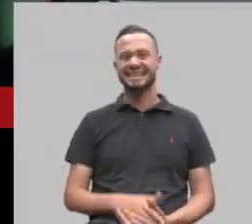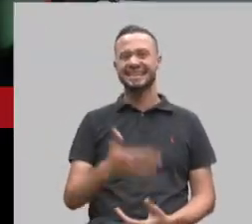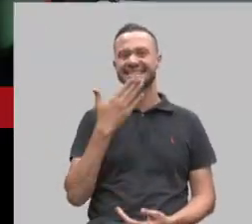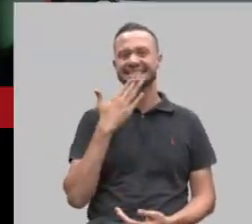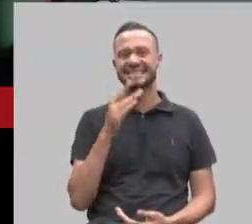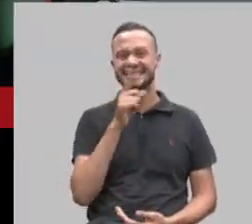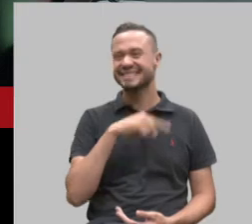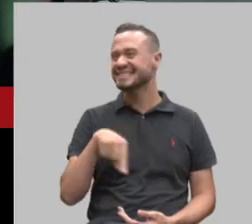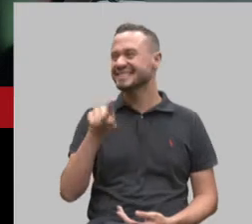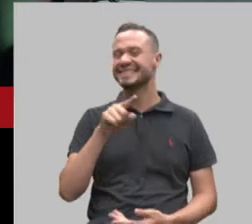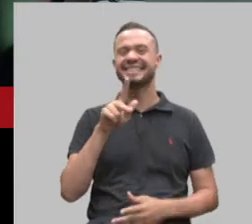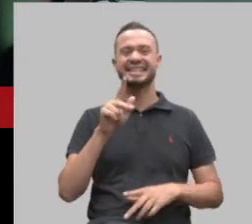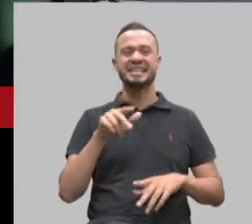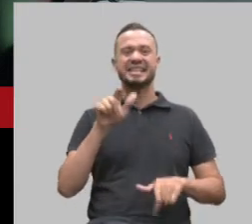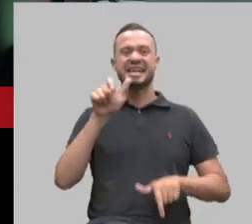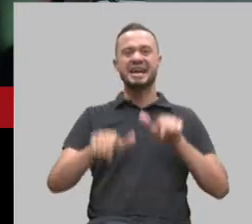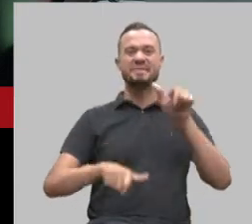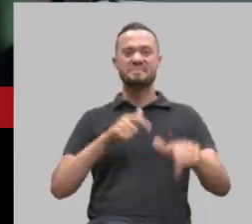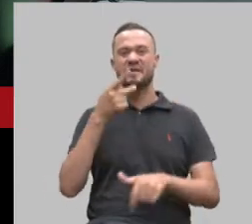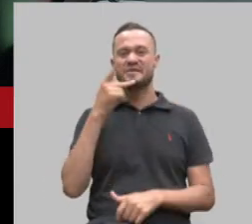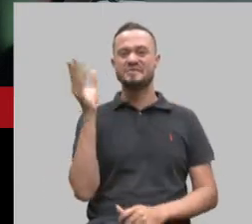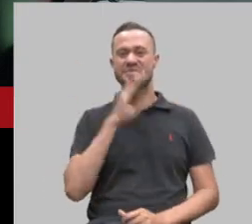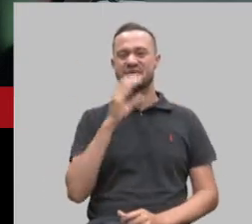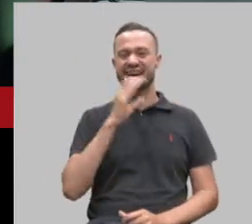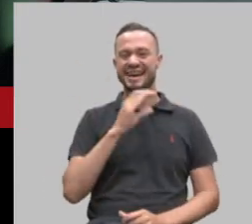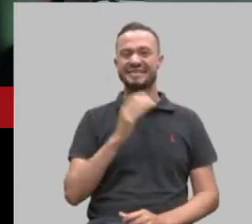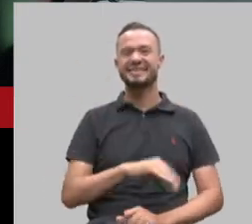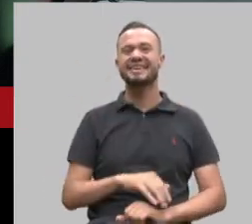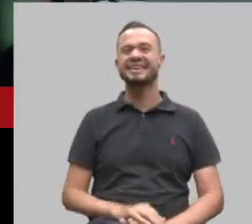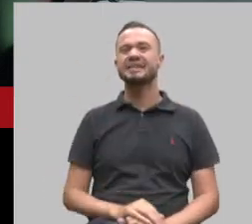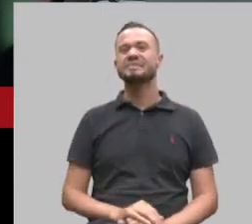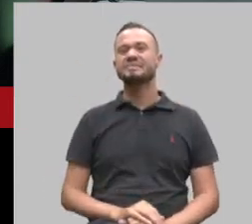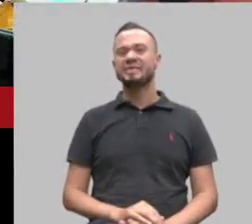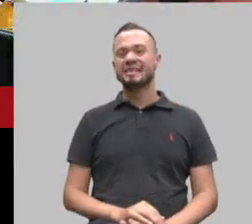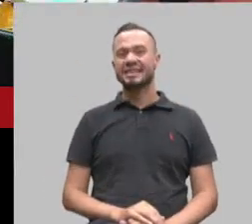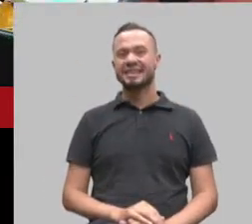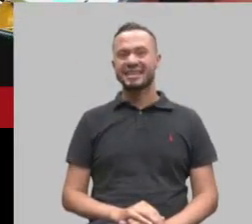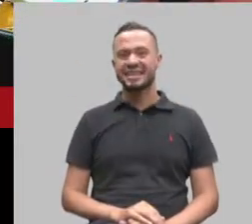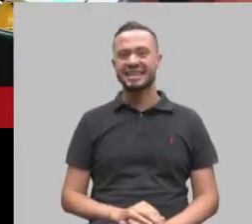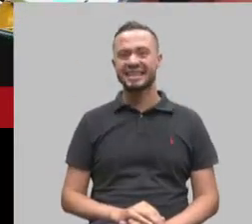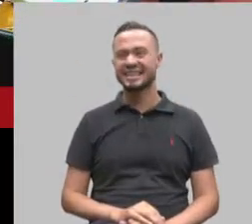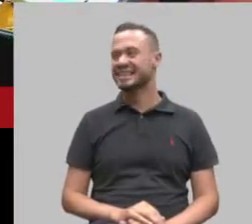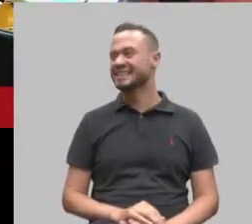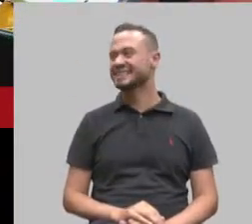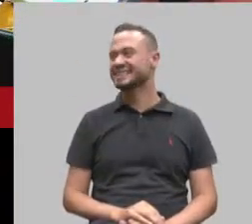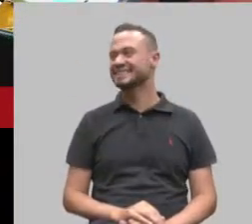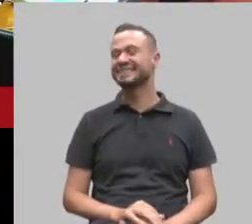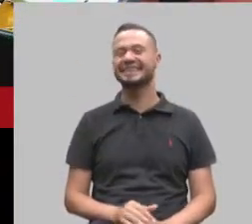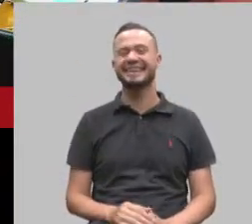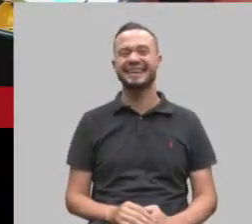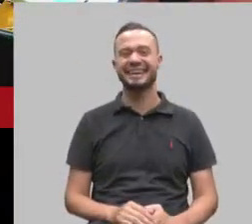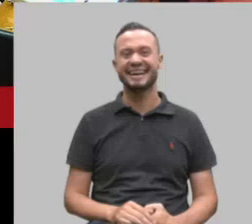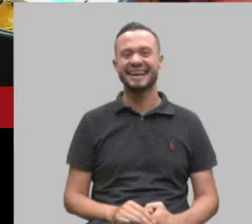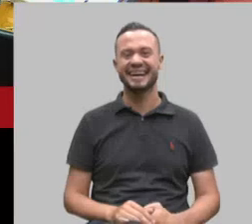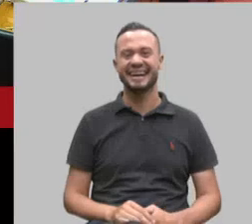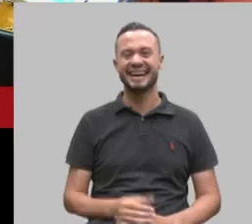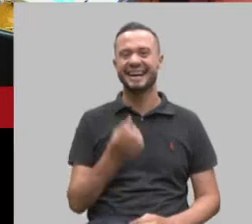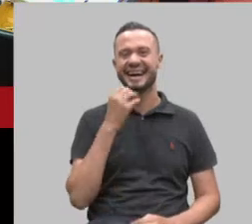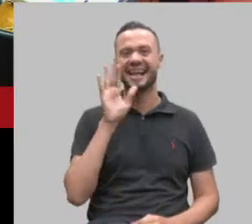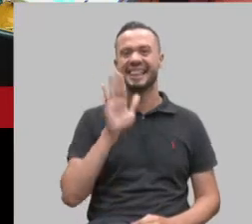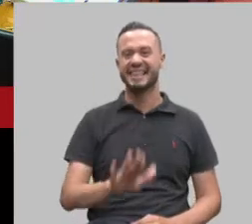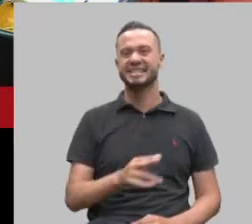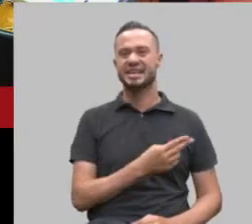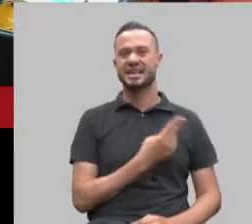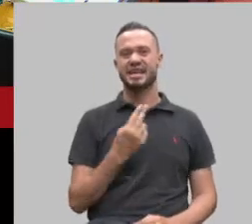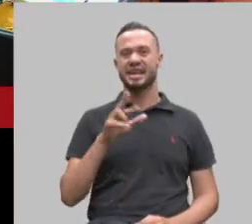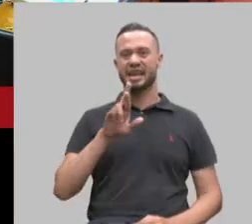microfone ficar mais audível mas eu bem alto boa tarde sou Rian sou de